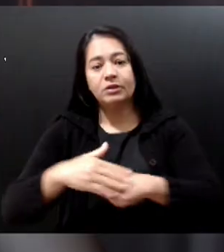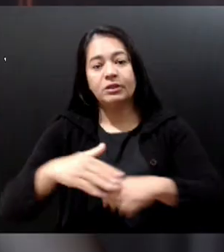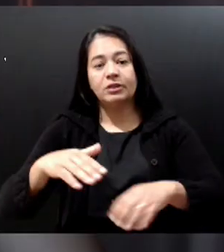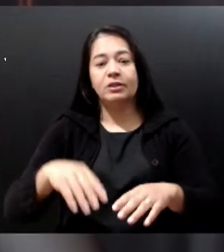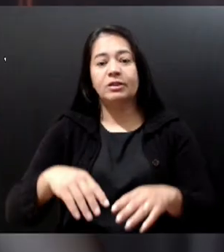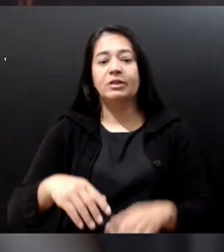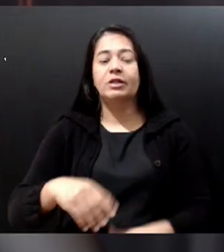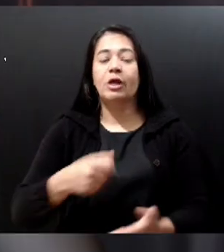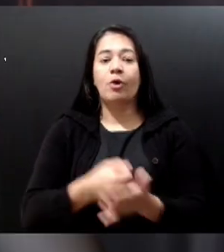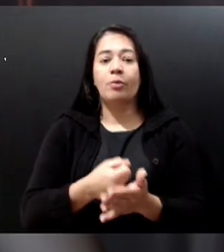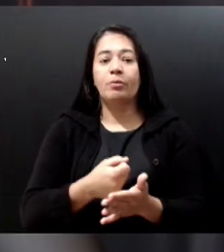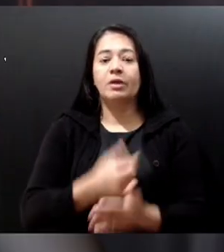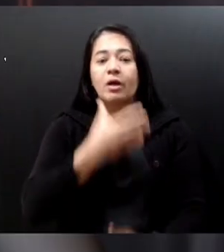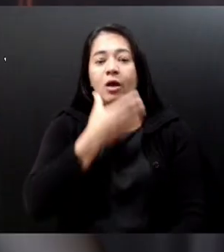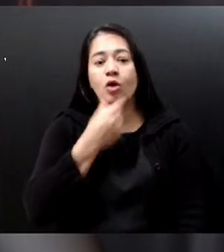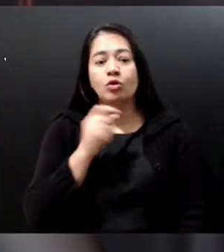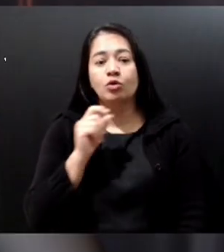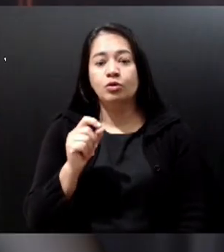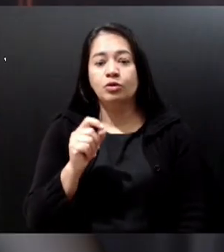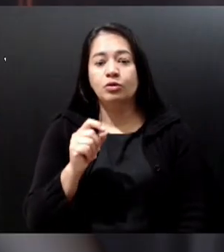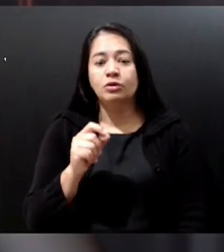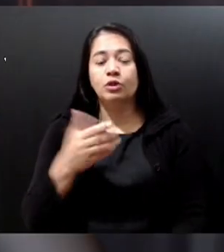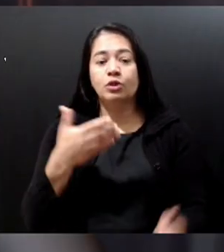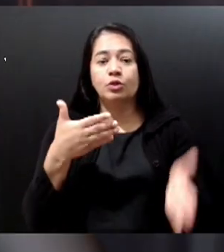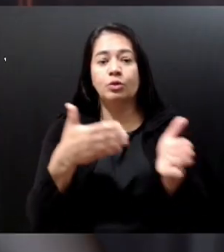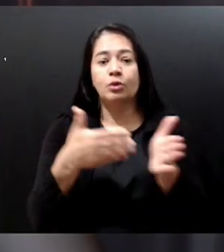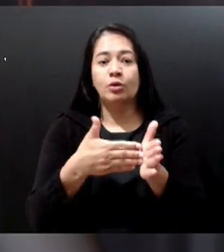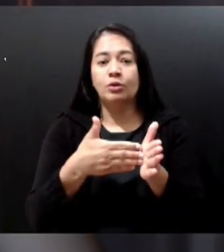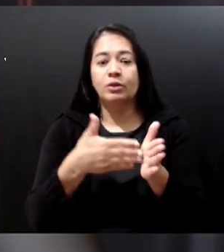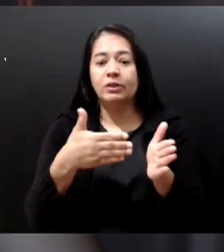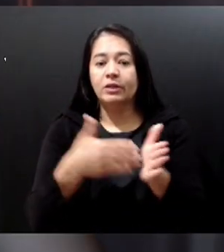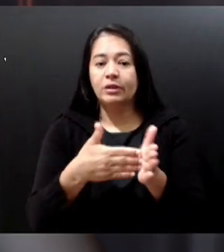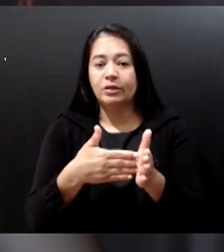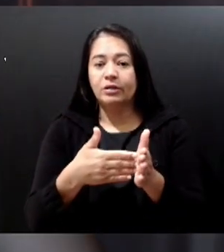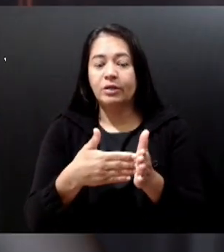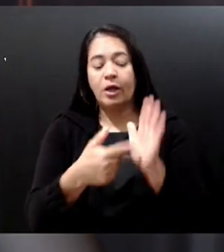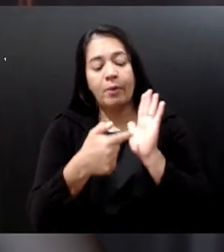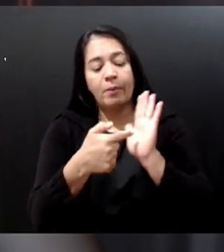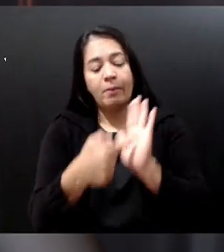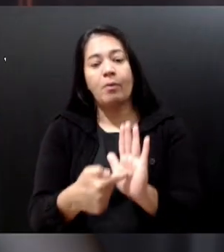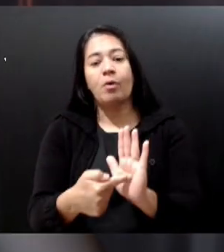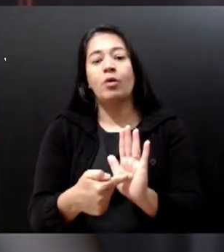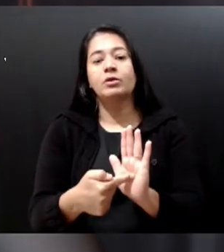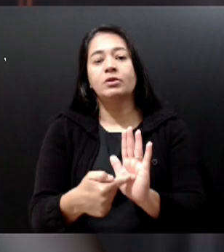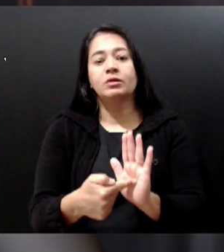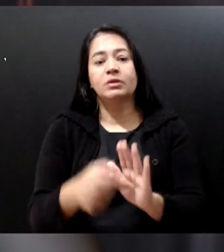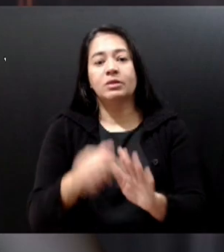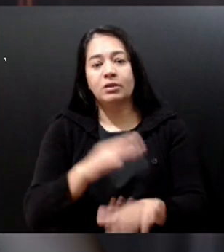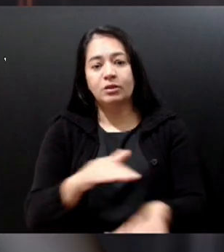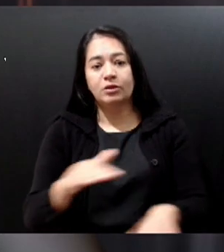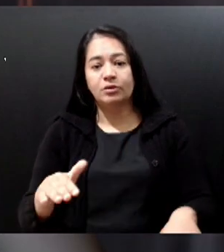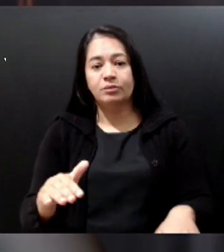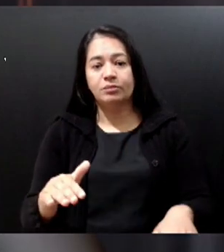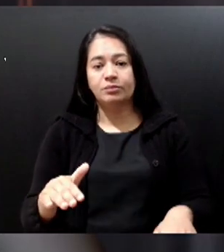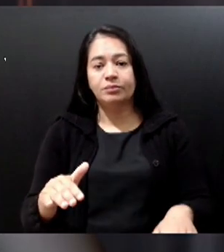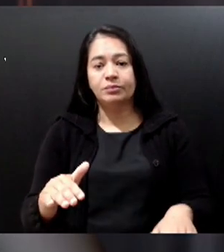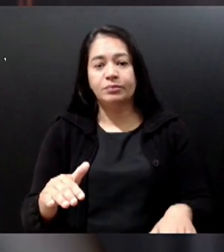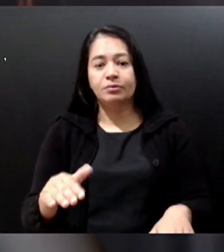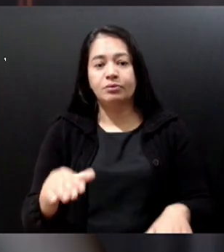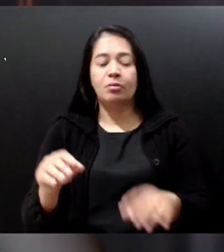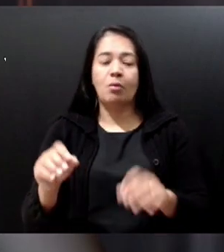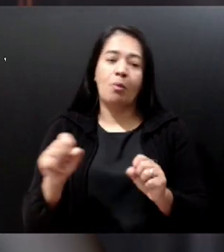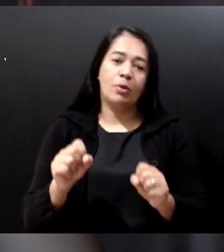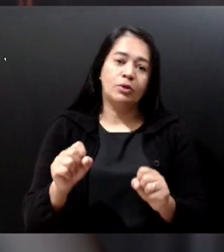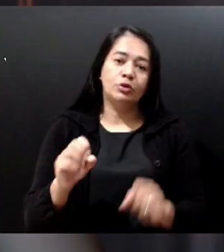dos limites, de mostrar para a criança o que pode, o que não pode. Então, nos casos das mães sozinhas,